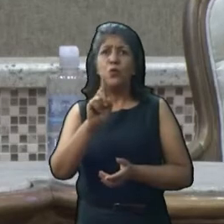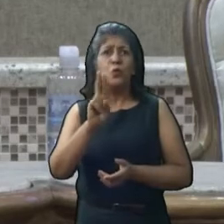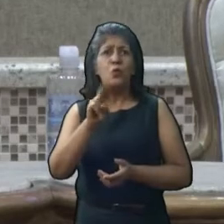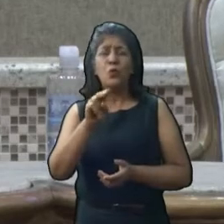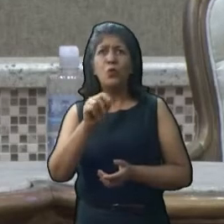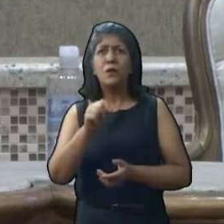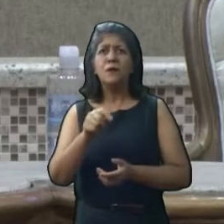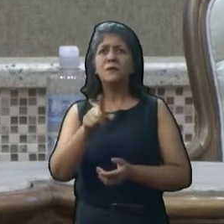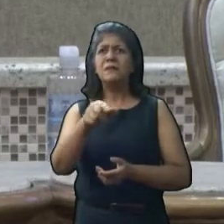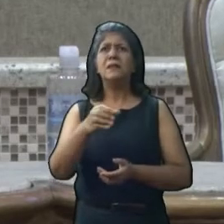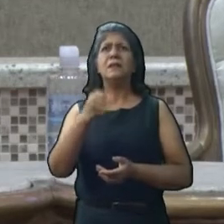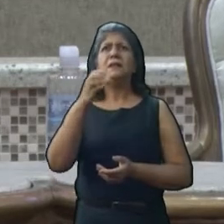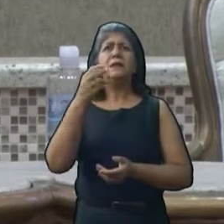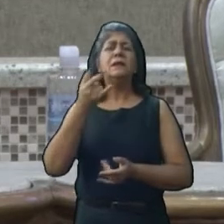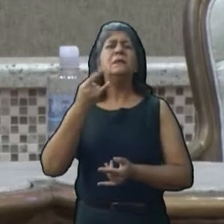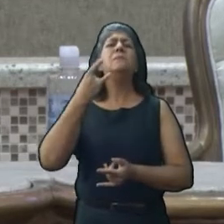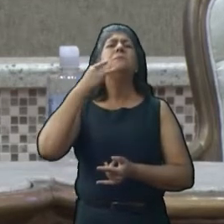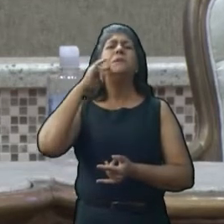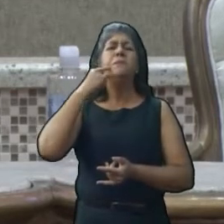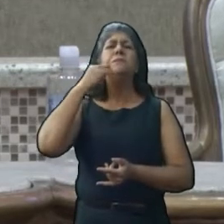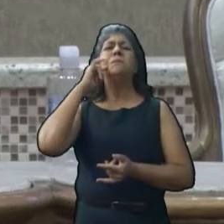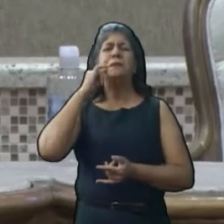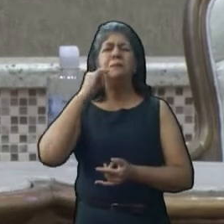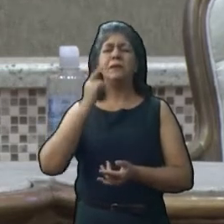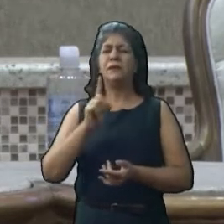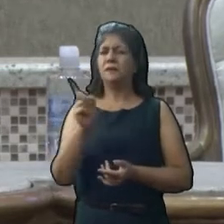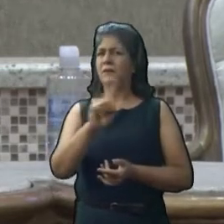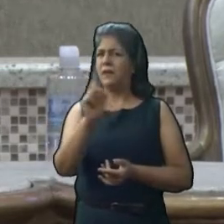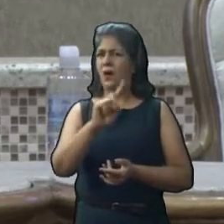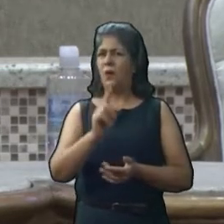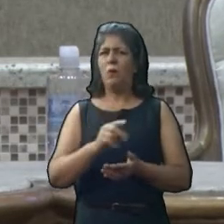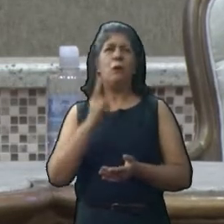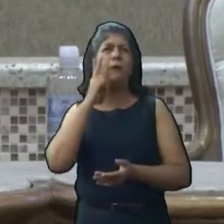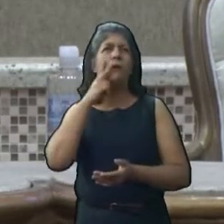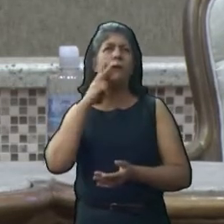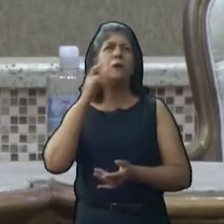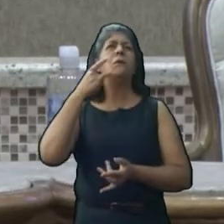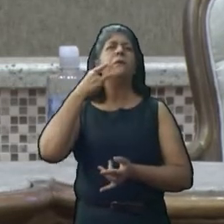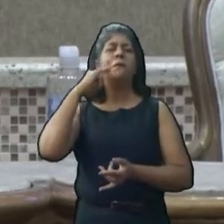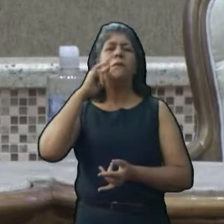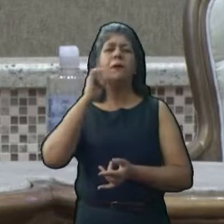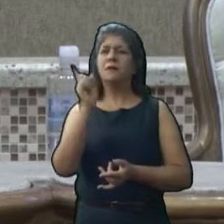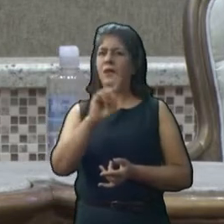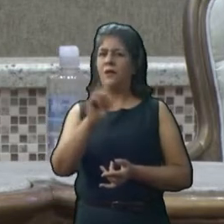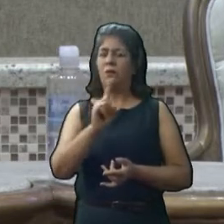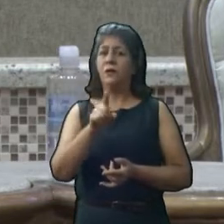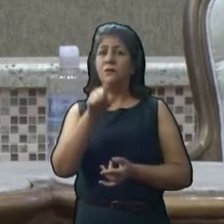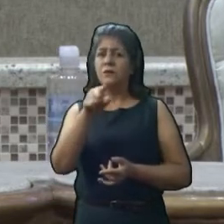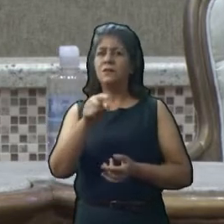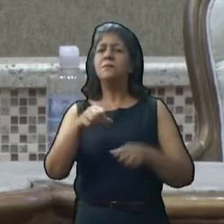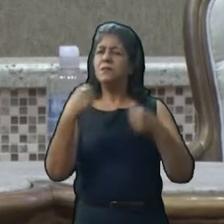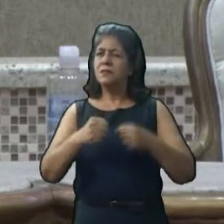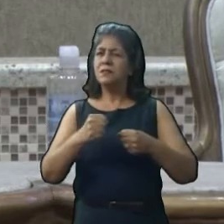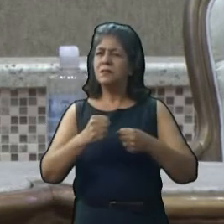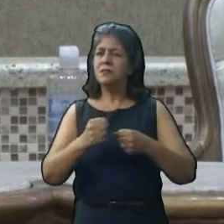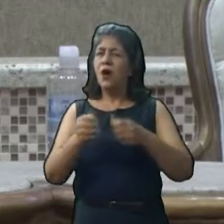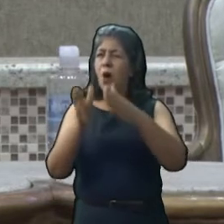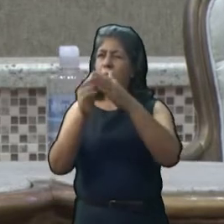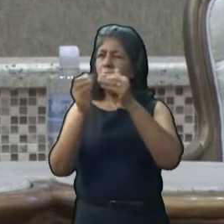com vinho em que há contenda mas enchei-vos do